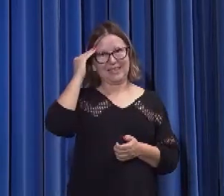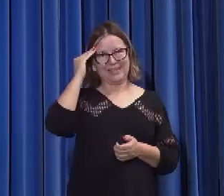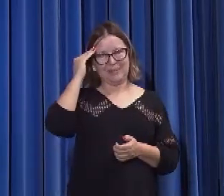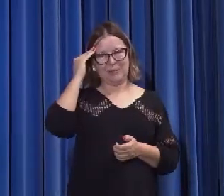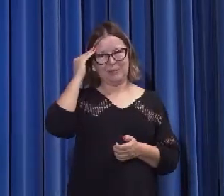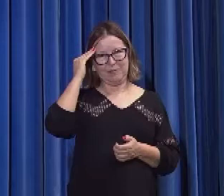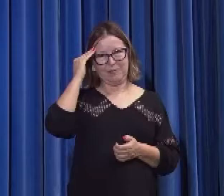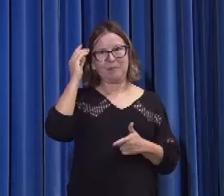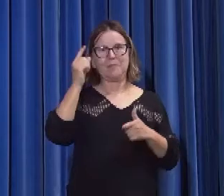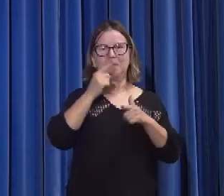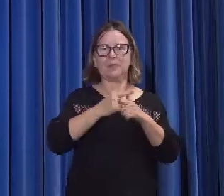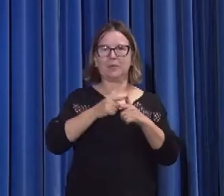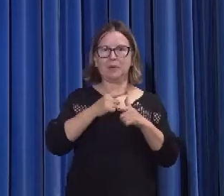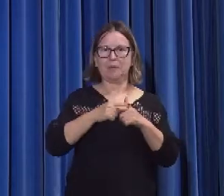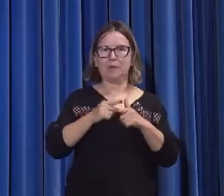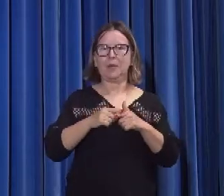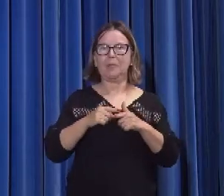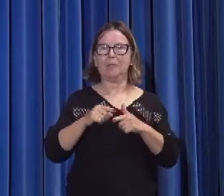bem.